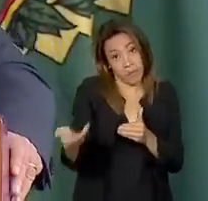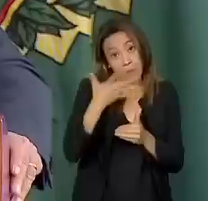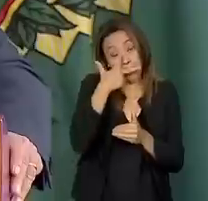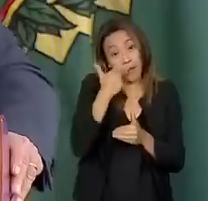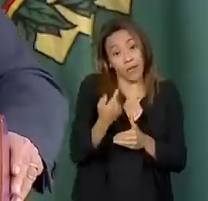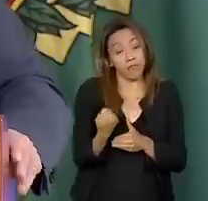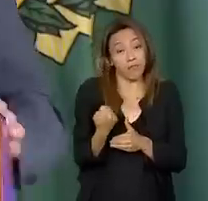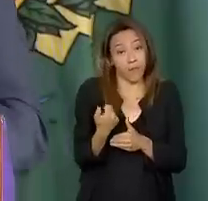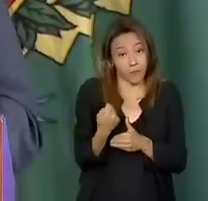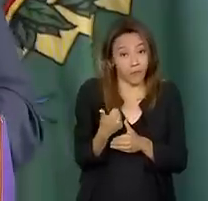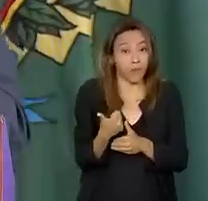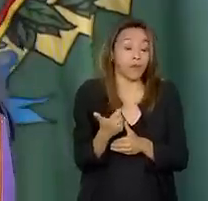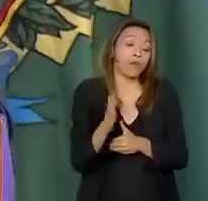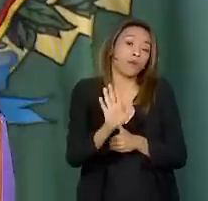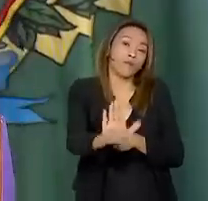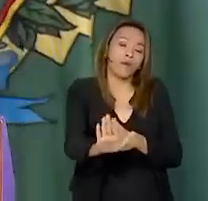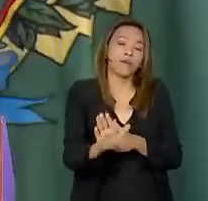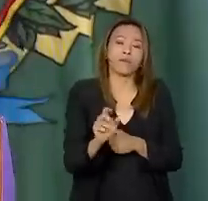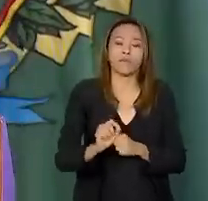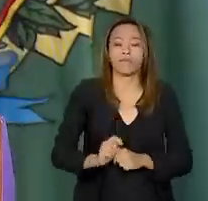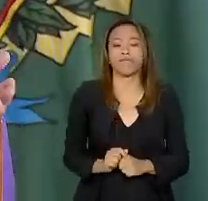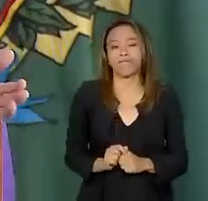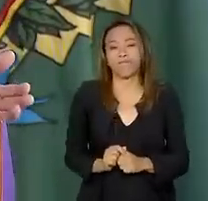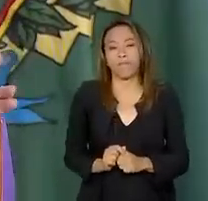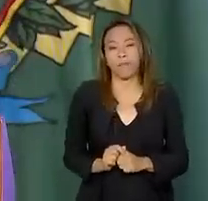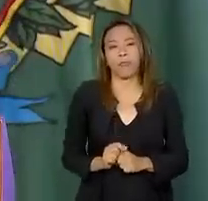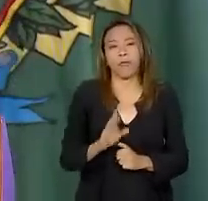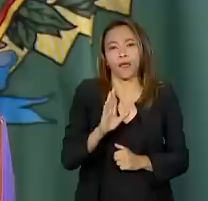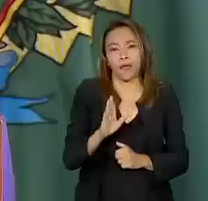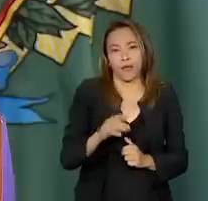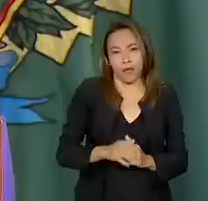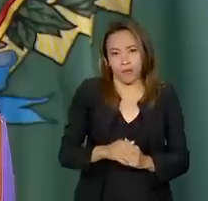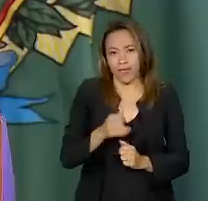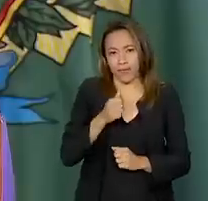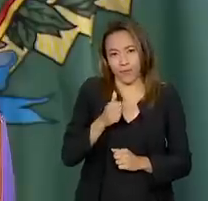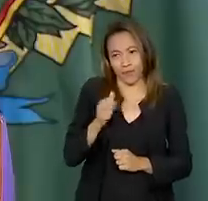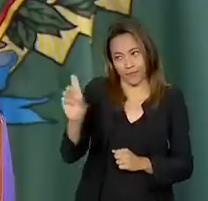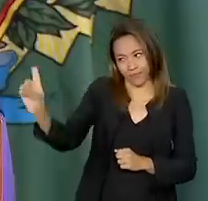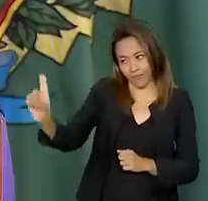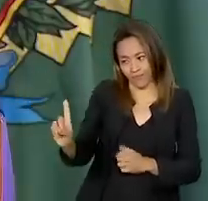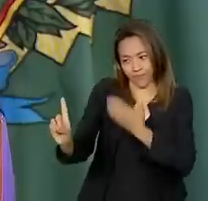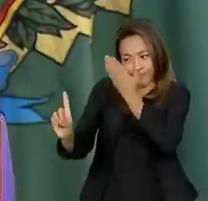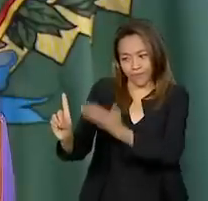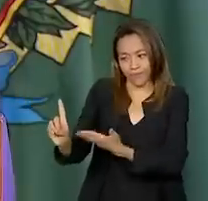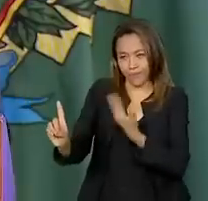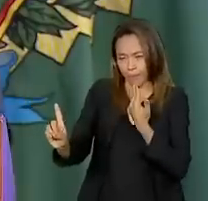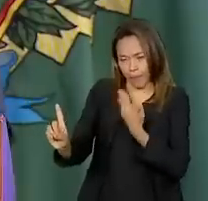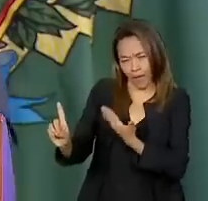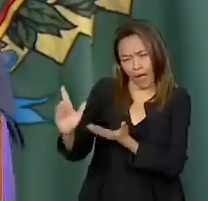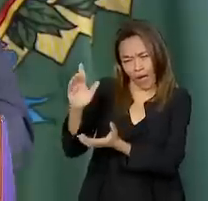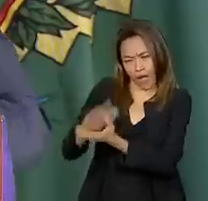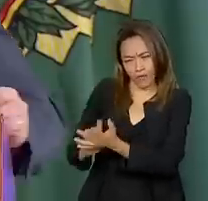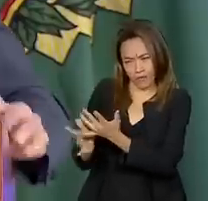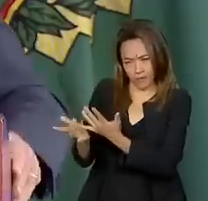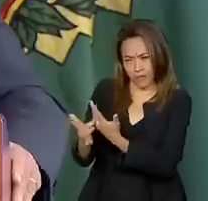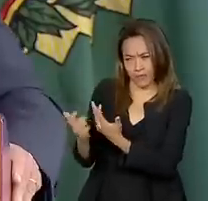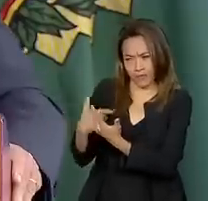pouco, mas quando você pede uma moça em casamento, ela quer